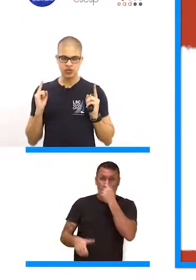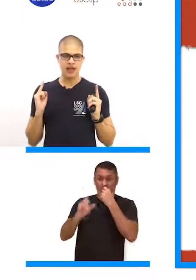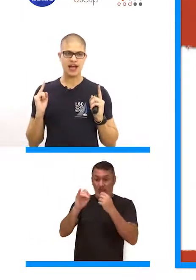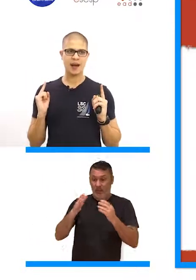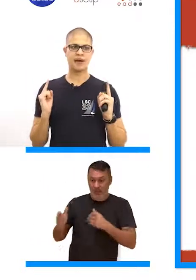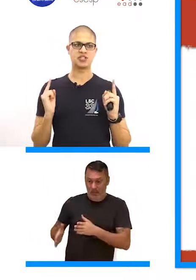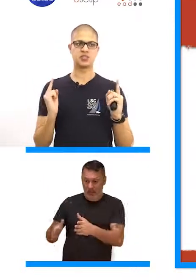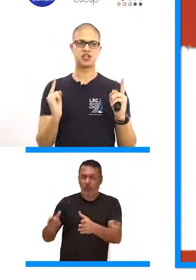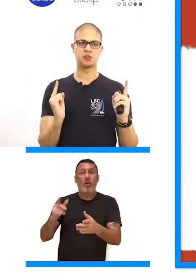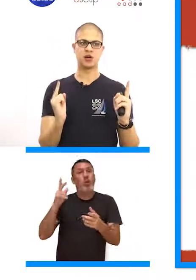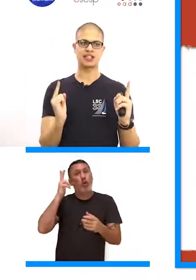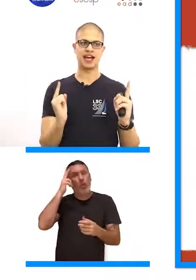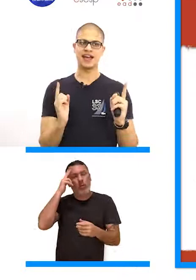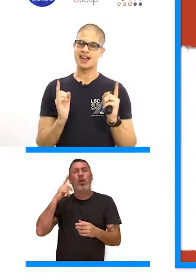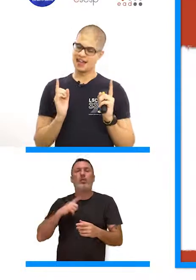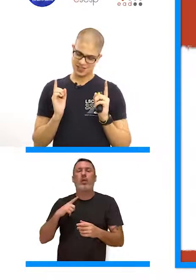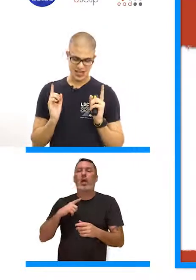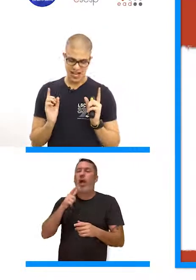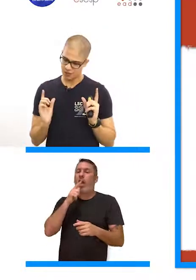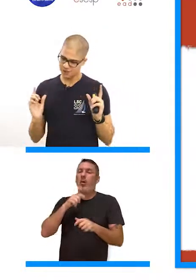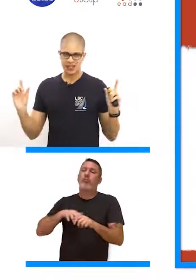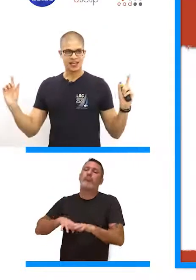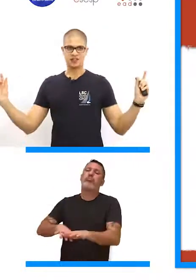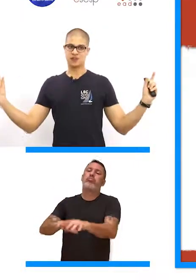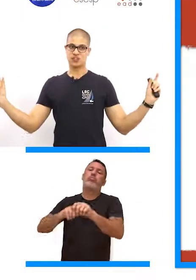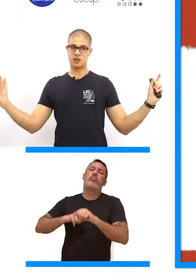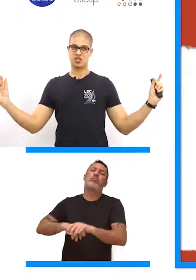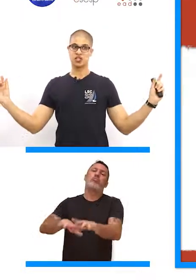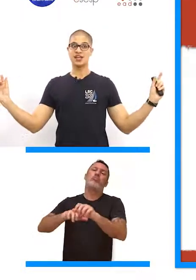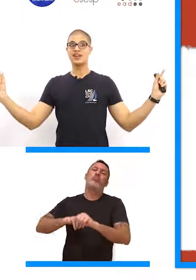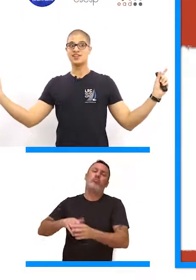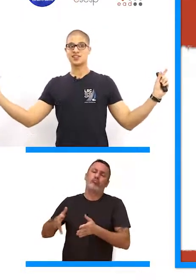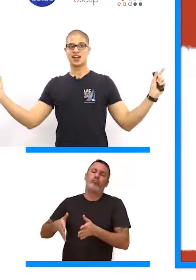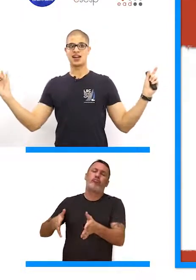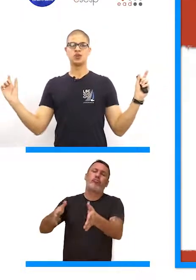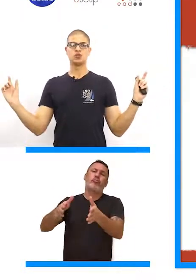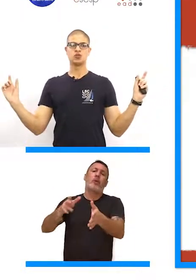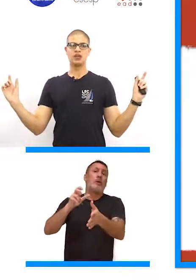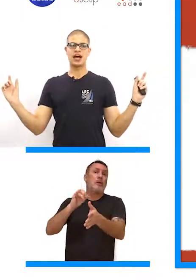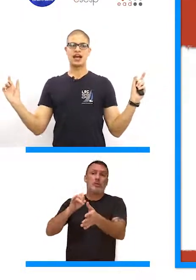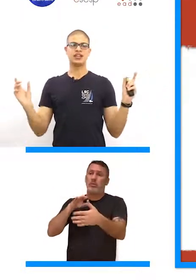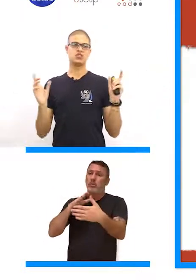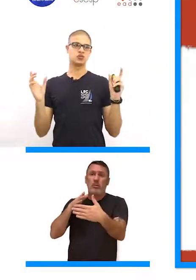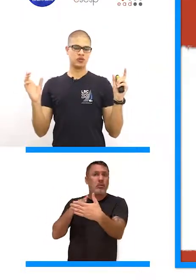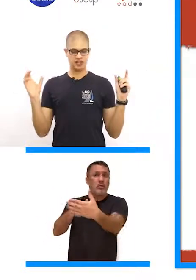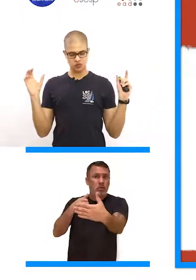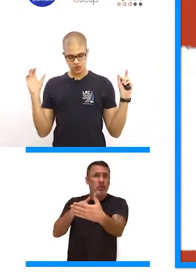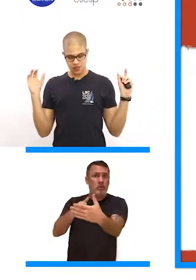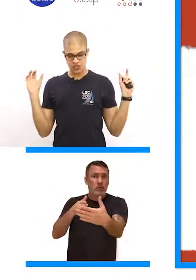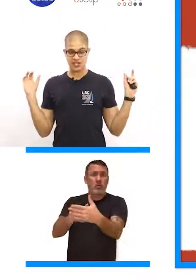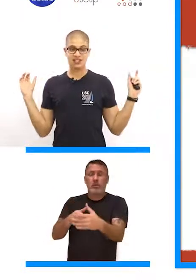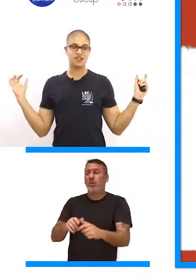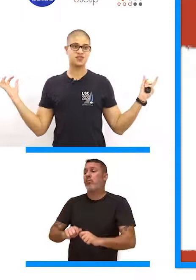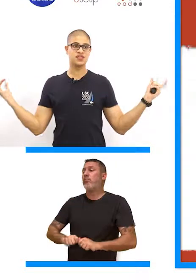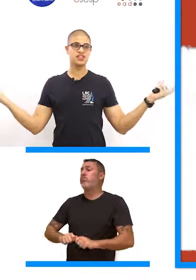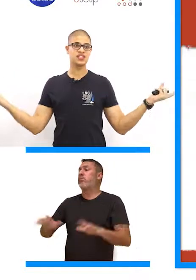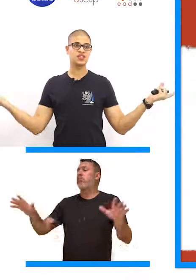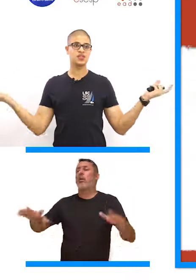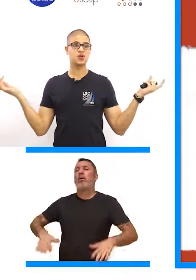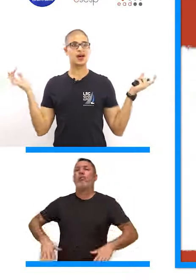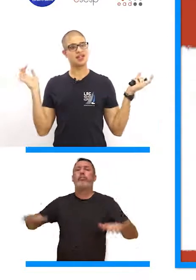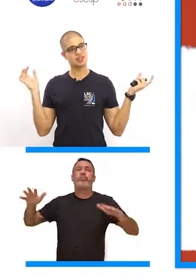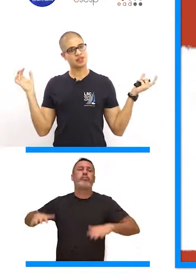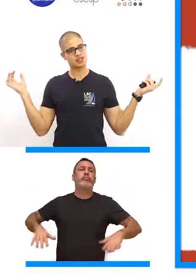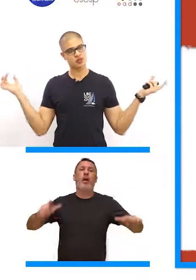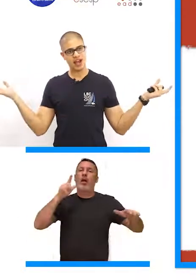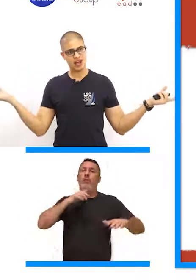o rio não é capaz de transportar, essa água, infelizmente, estará em outro lugar. E esse outro lugar são justamente as áreas vizinhas,